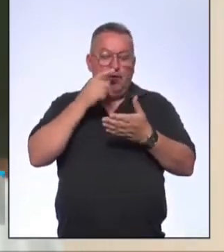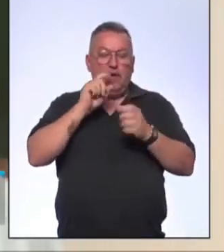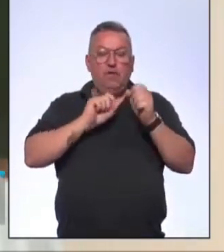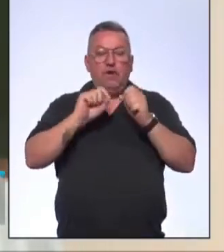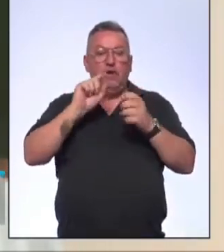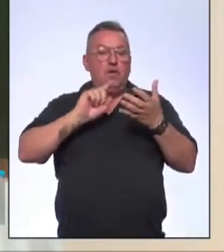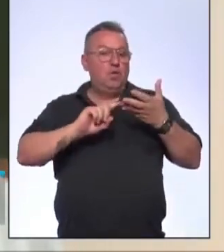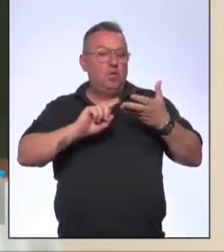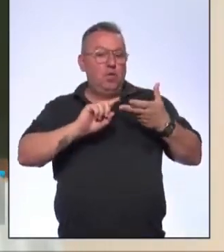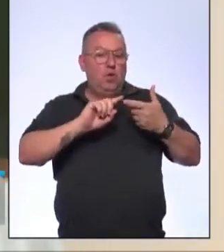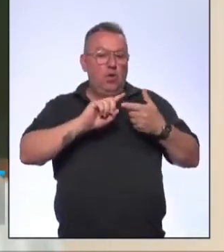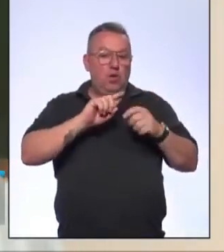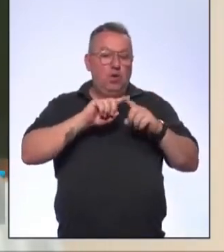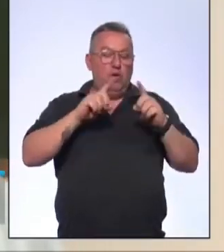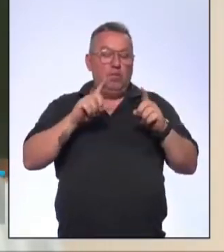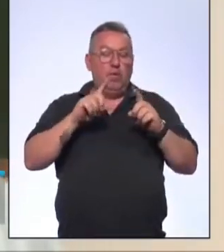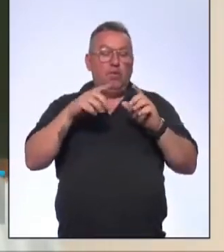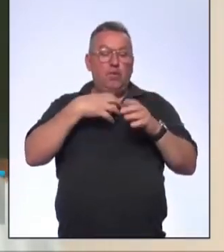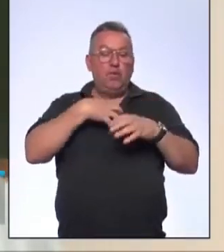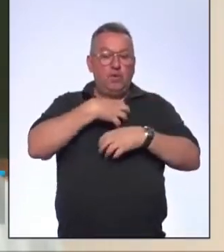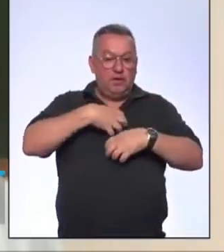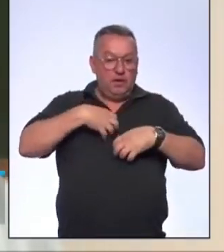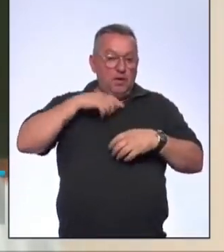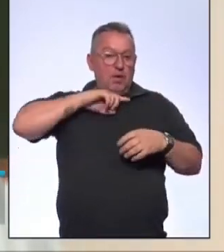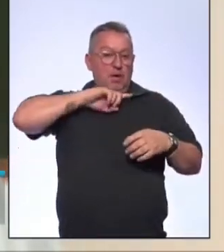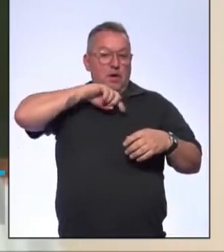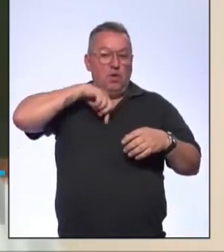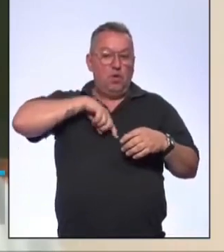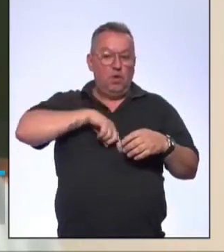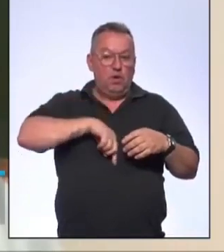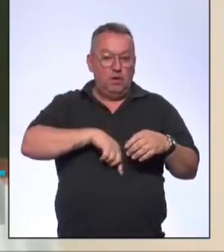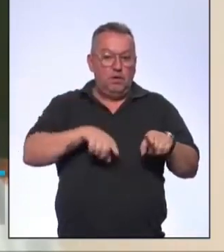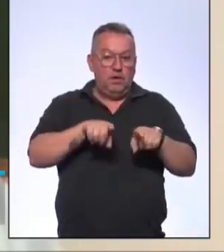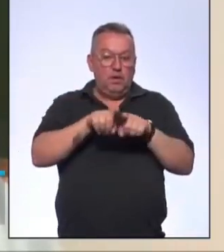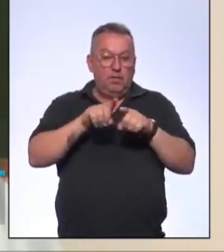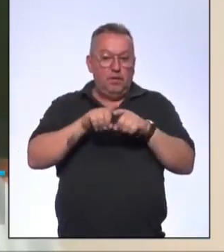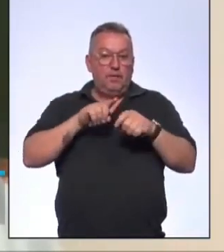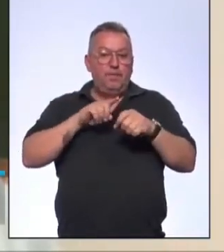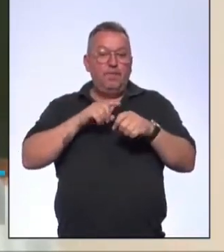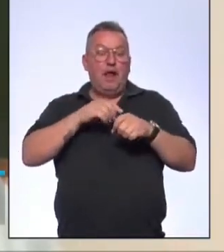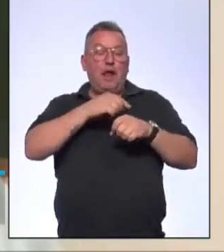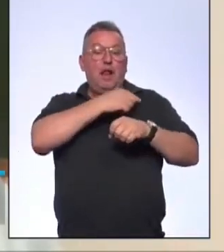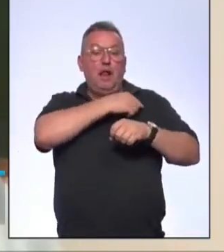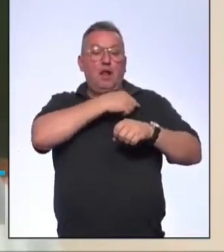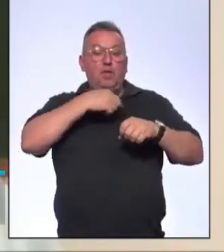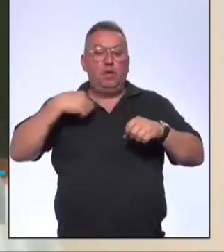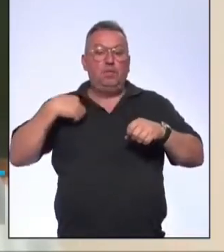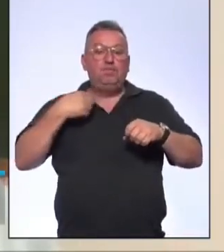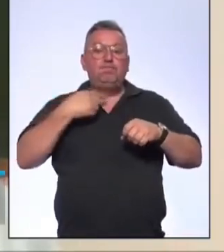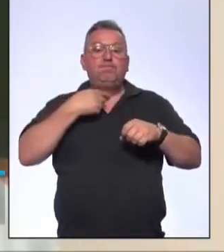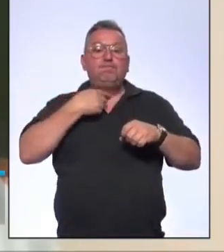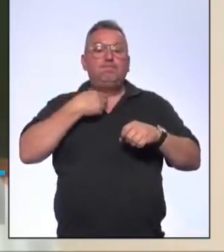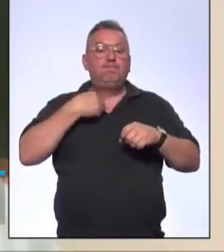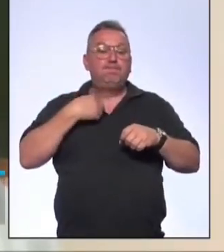é o sistema endócrino. As glândulas são os lugares onde esses hormônios serão